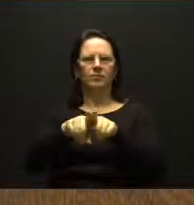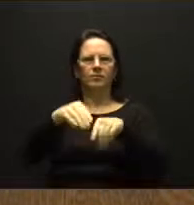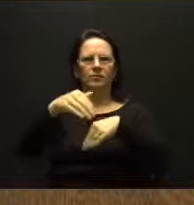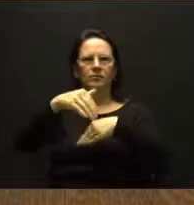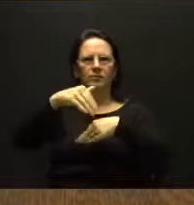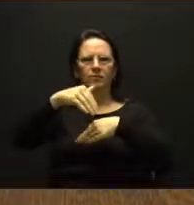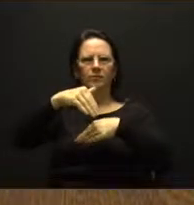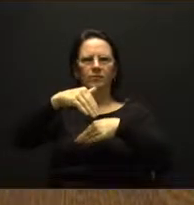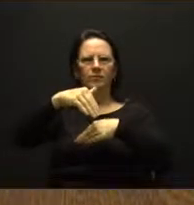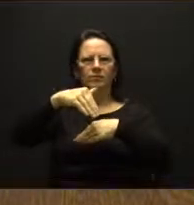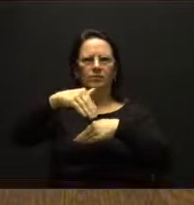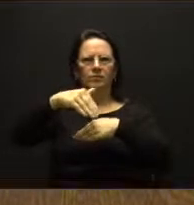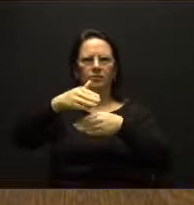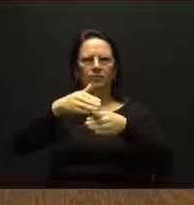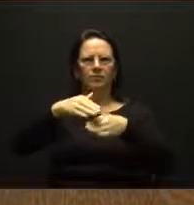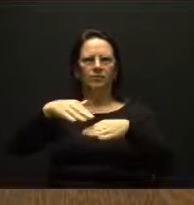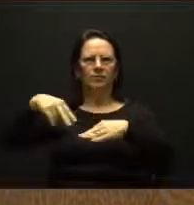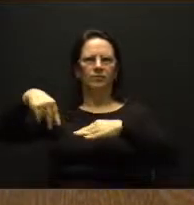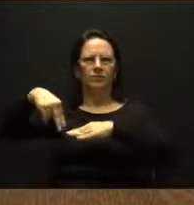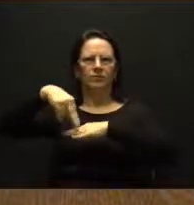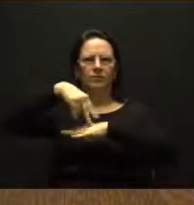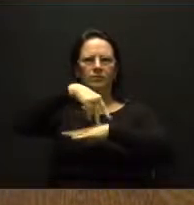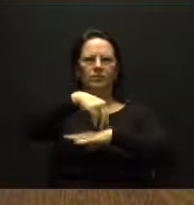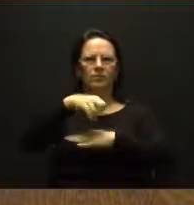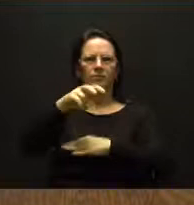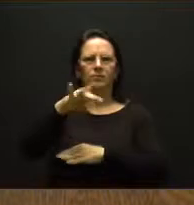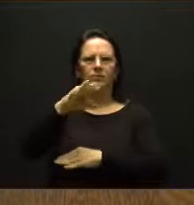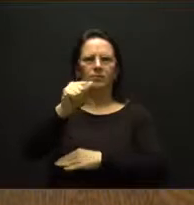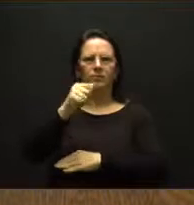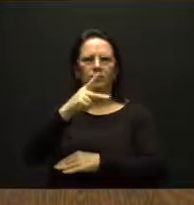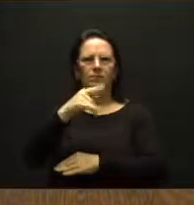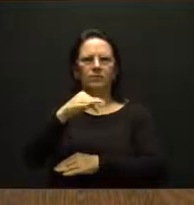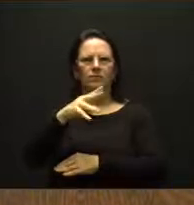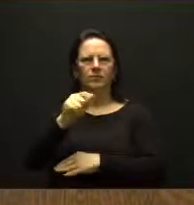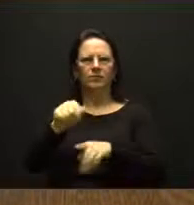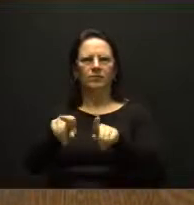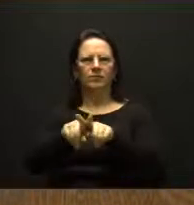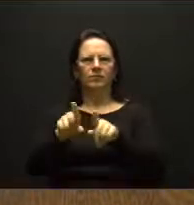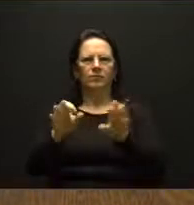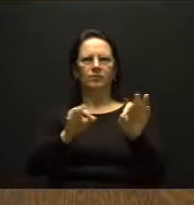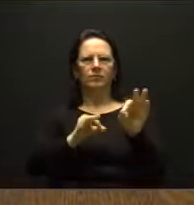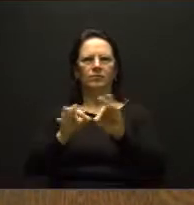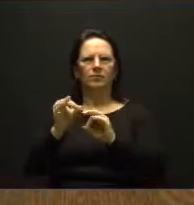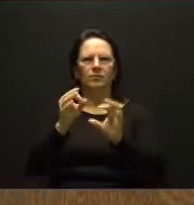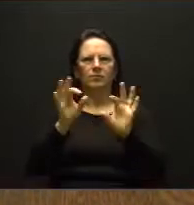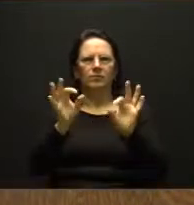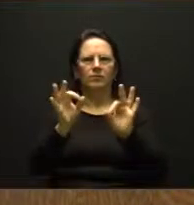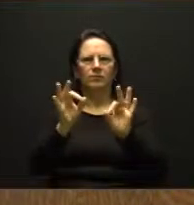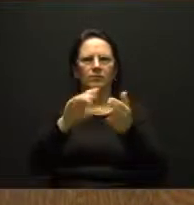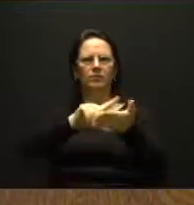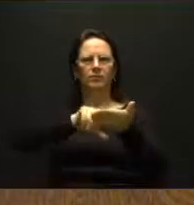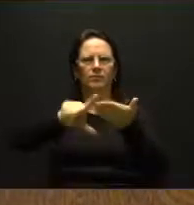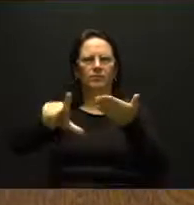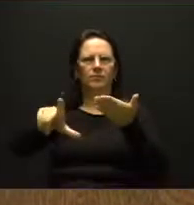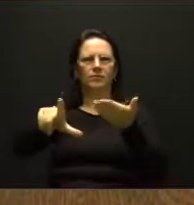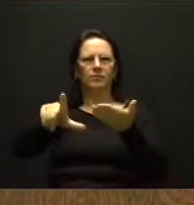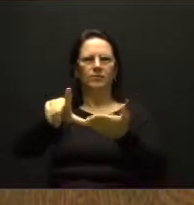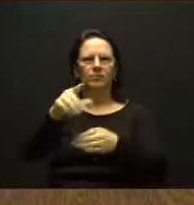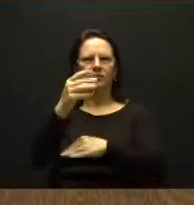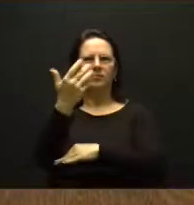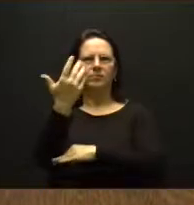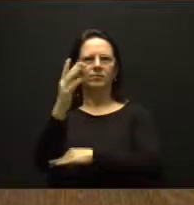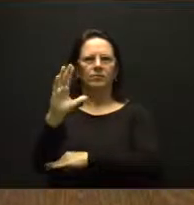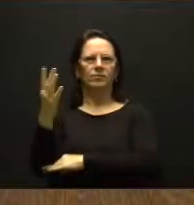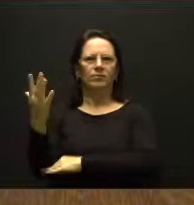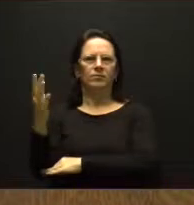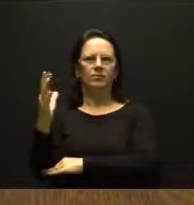pedestre na avenida joaquim miguel couto na vila paulista e caminhos e manutenção no leito carroçável da havana dias esquina com a rua